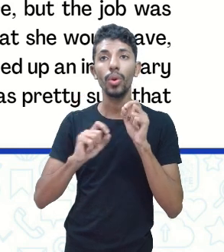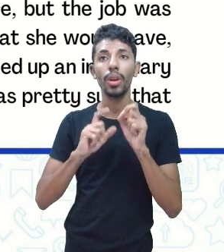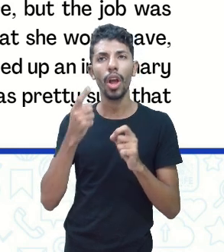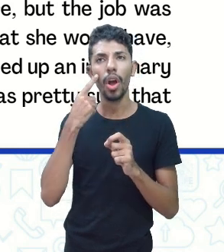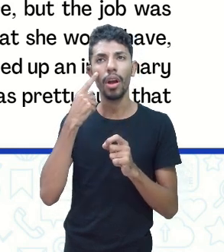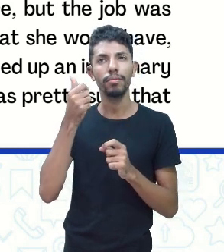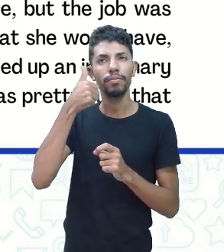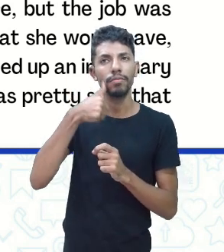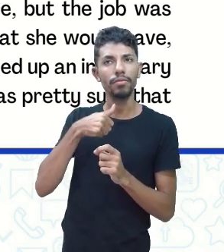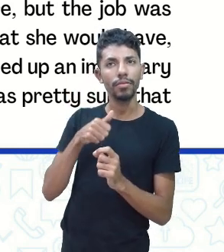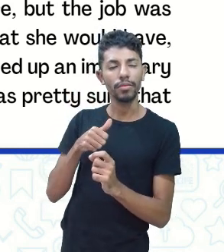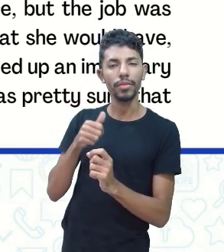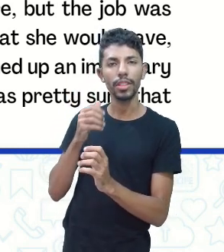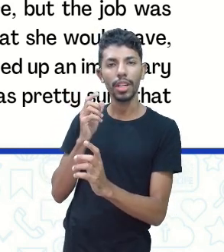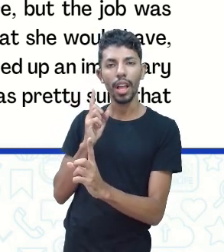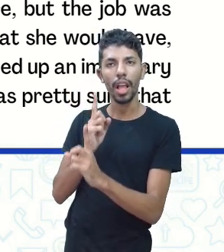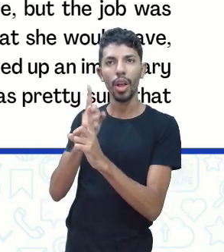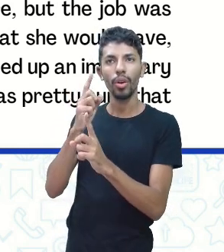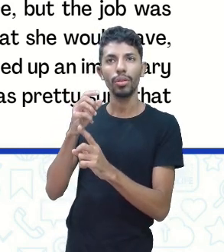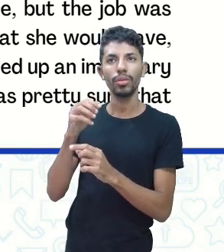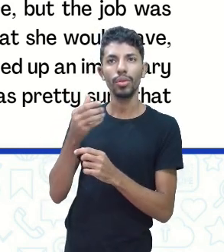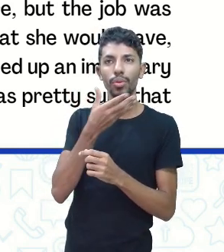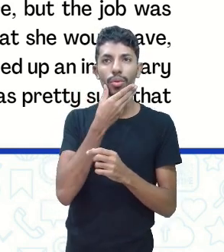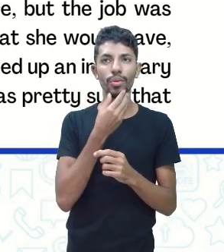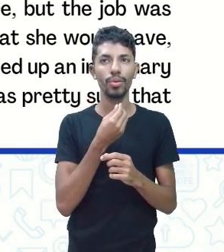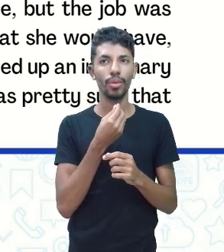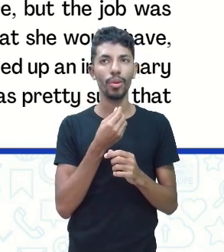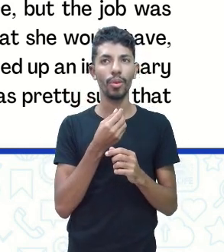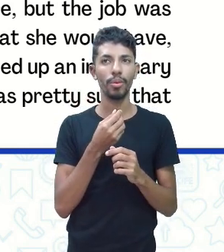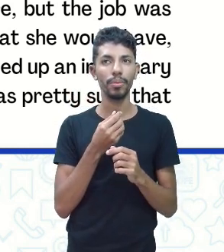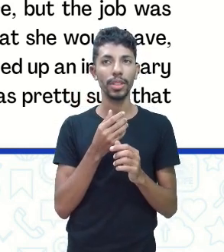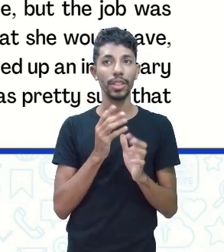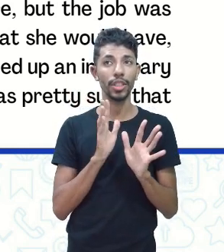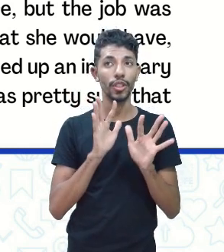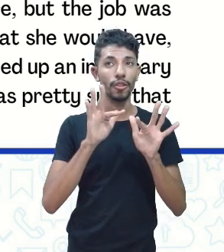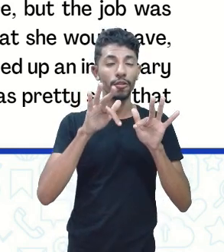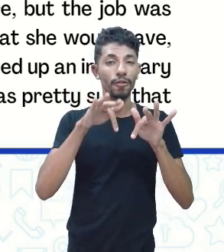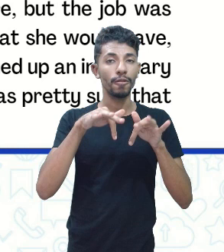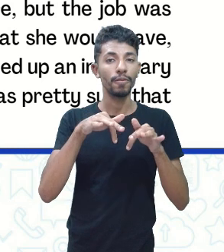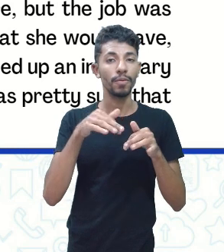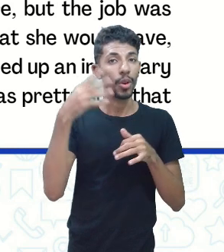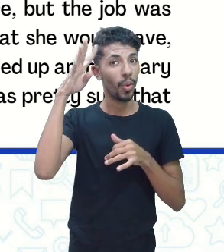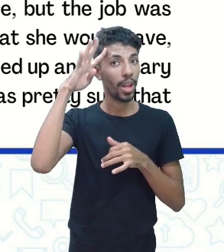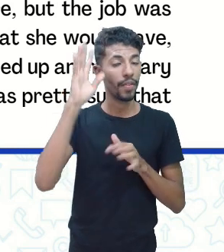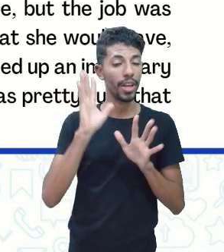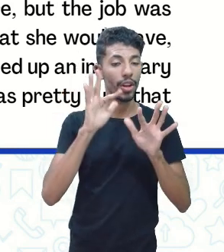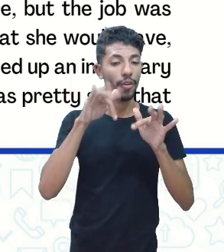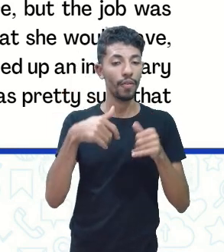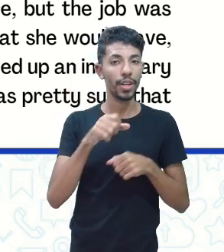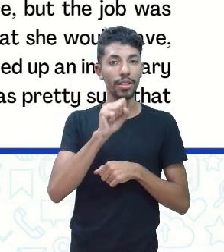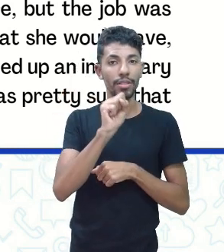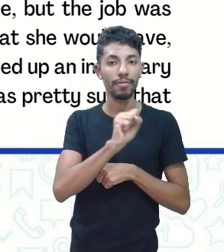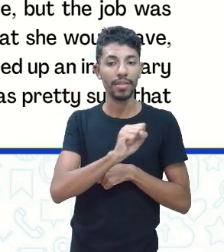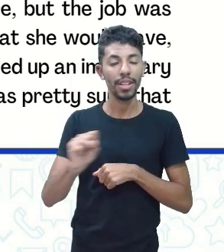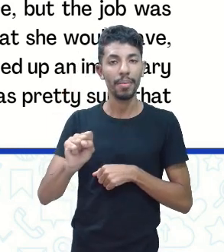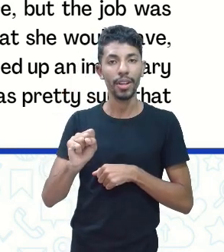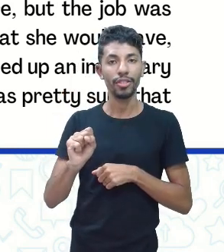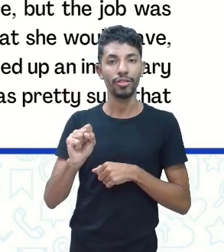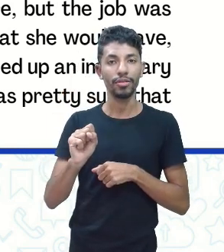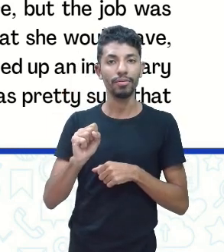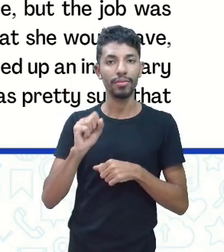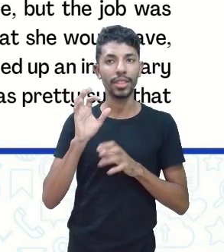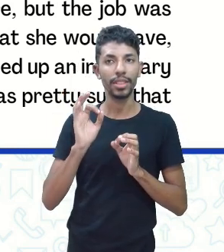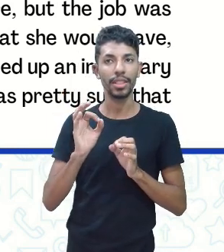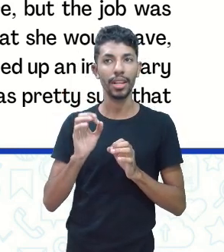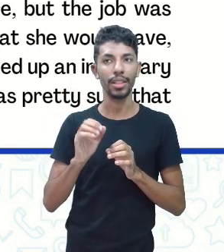né, no fim do seu semestre de outono. Ela estava trabalhando numa sessão, num